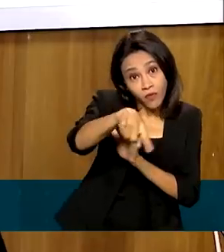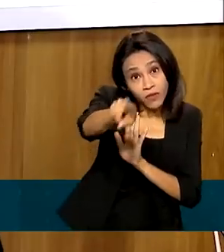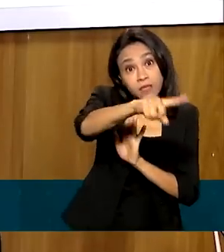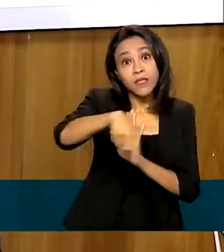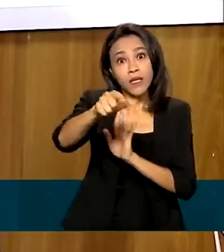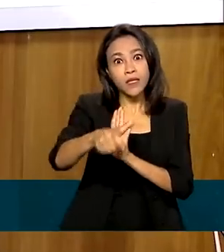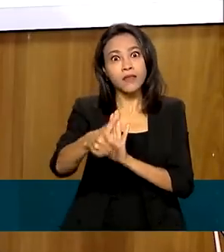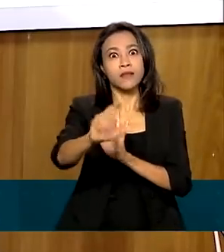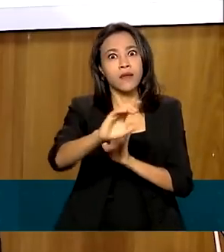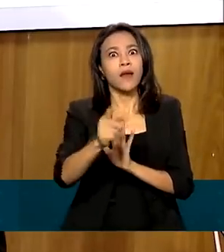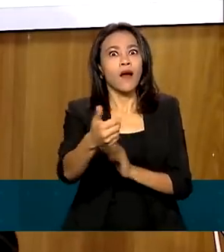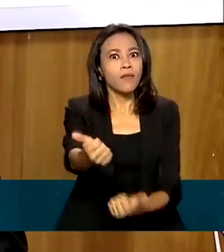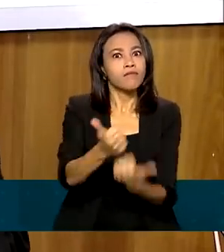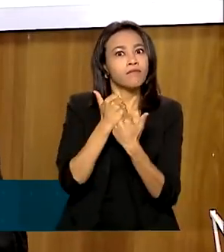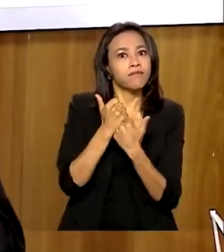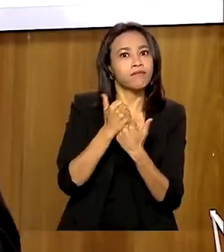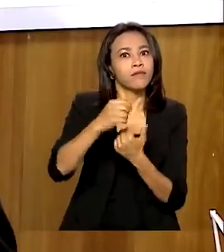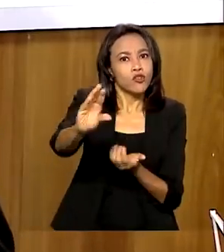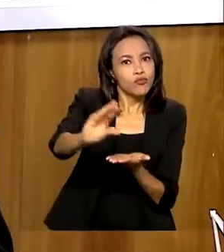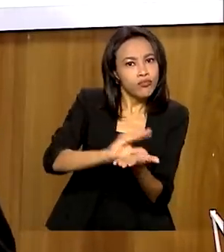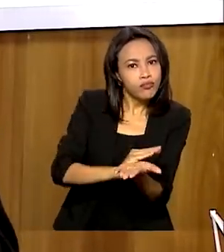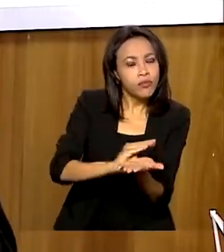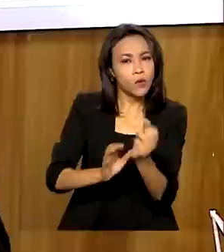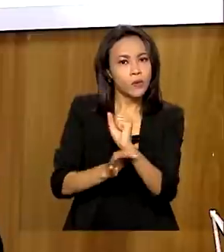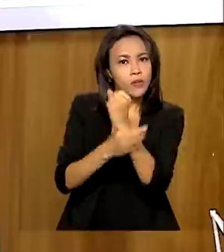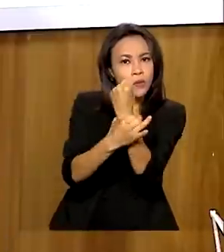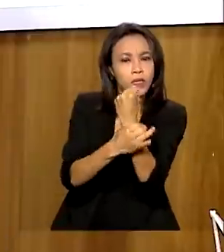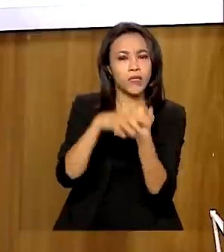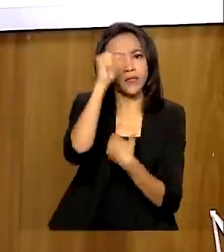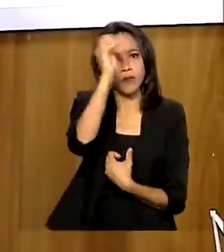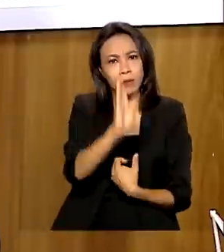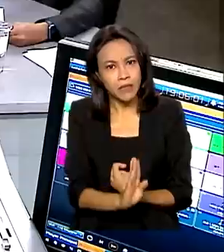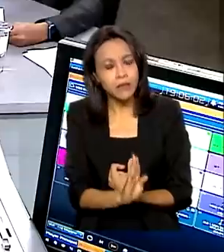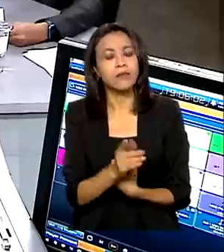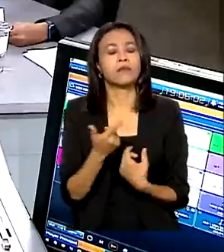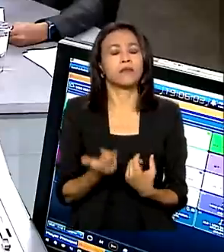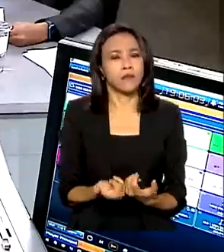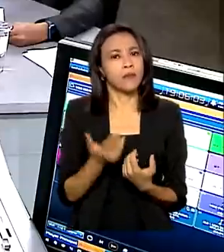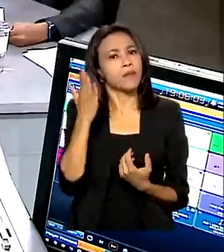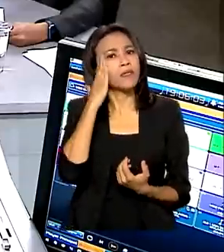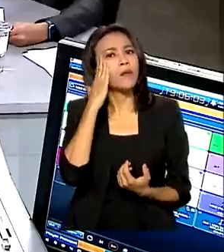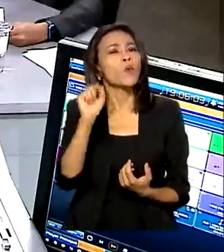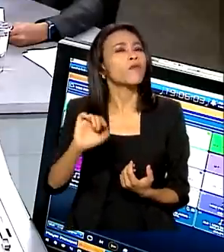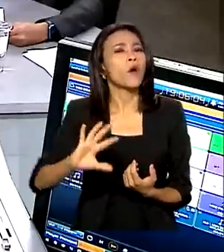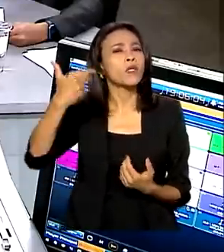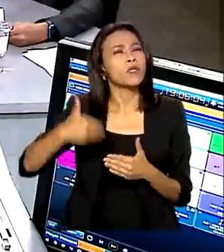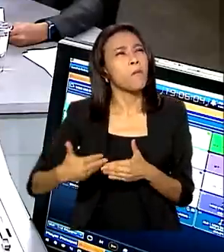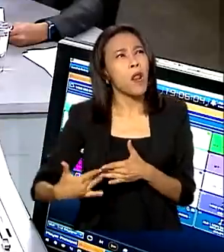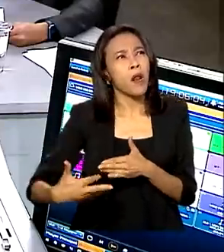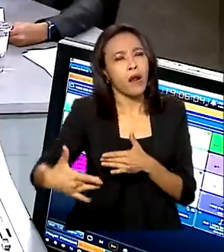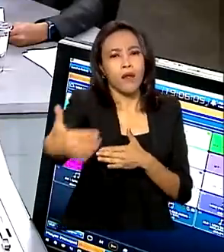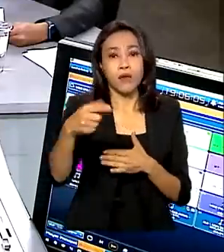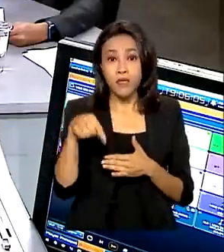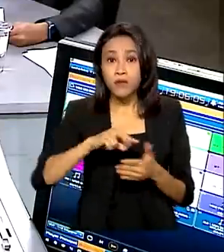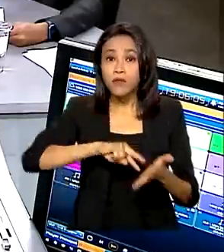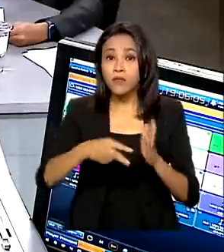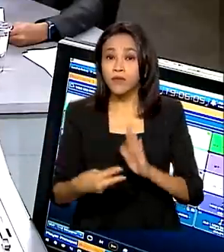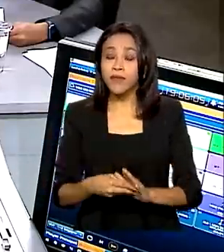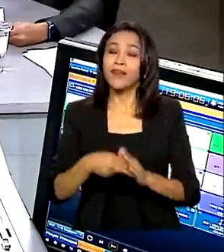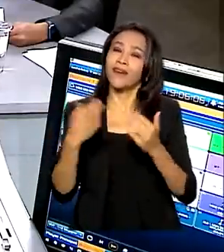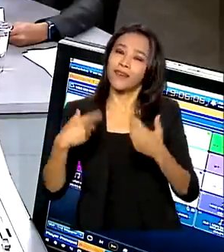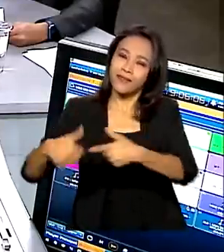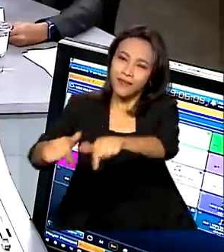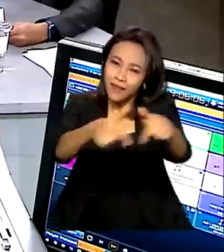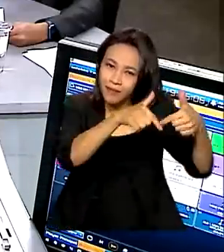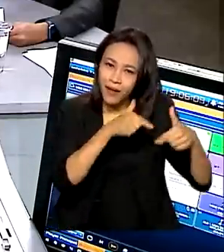com segurança no Brasil e investir com segurança com previsibilidade quer dizer o seguinte Mais Emprego mais